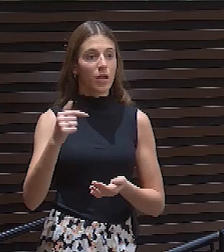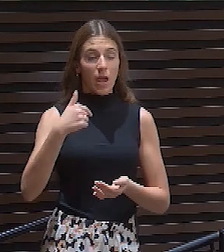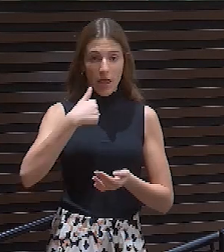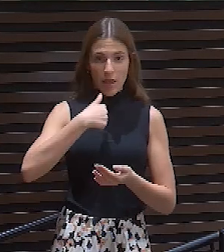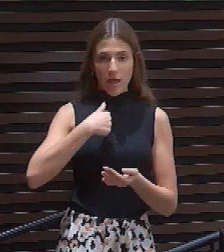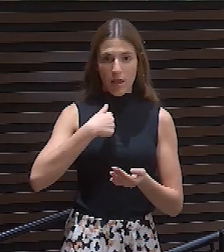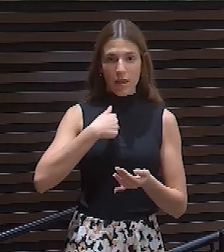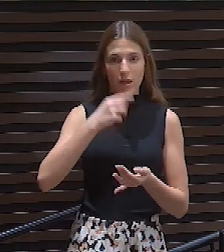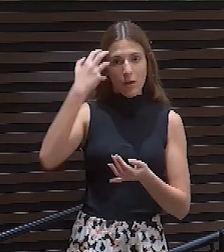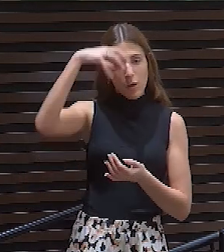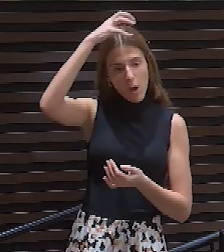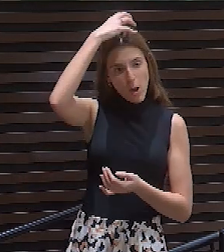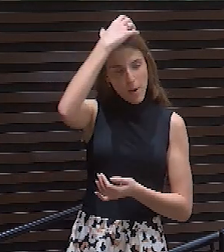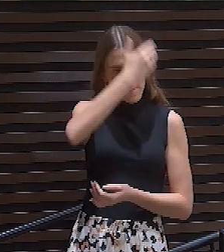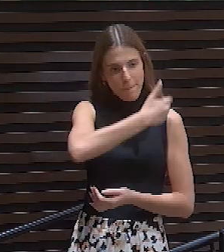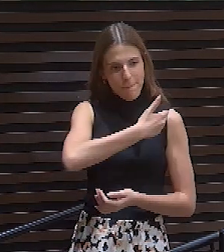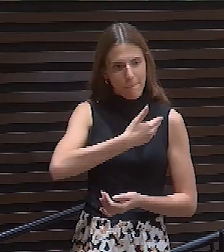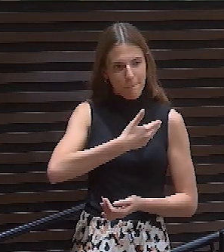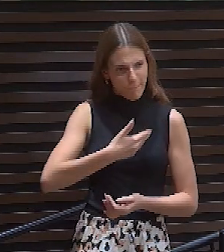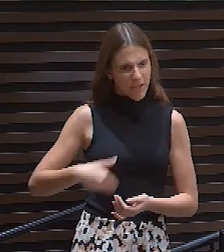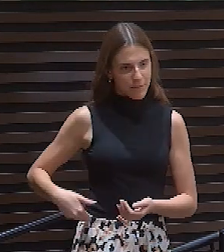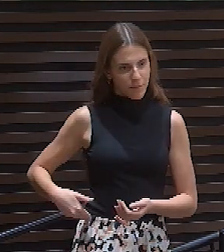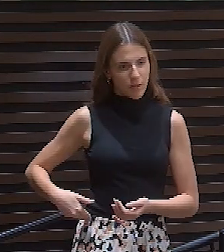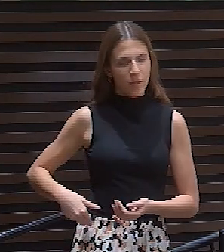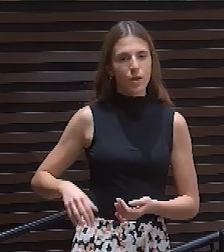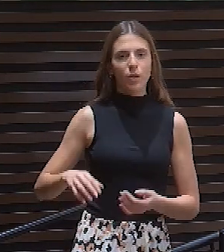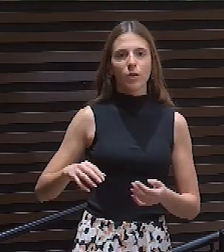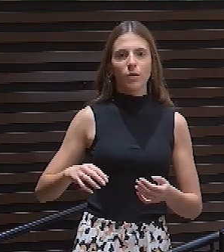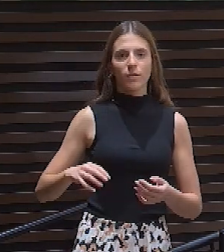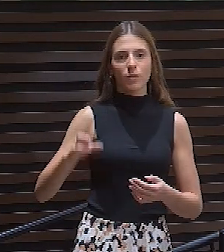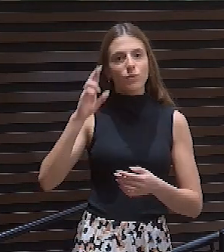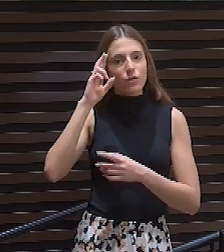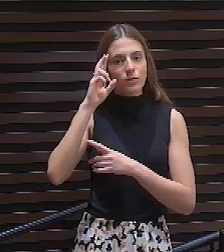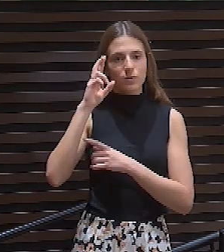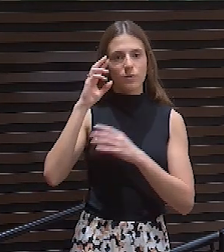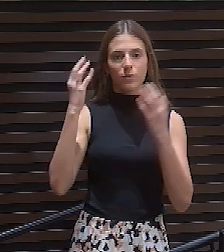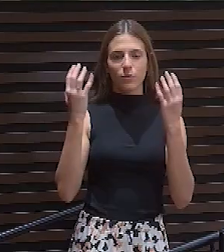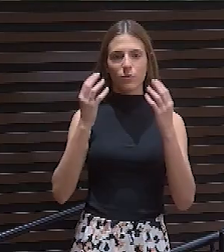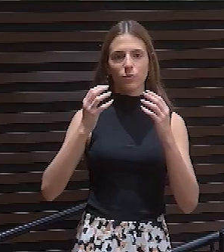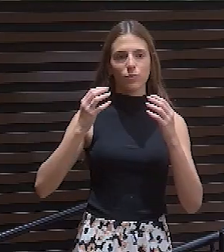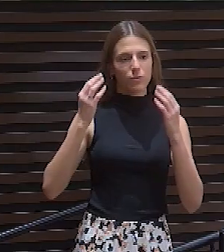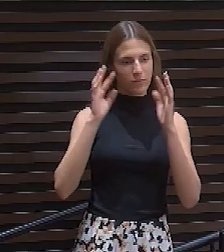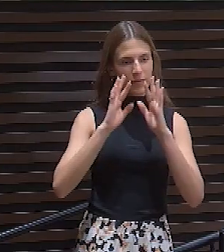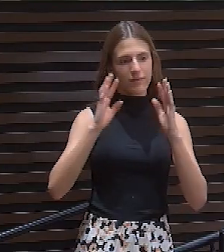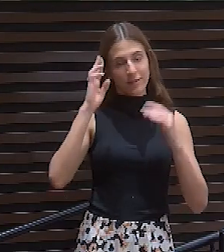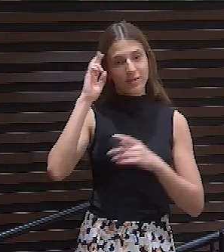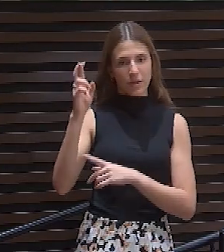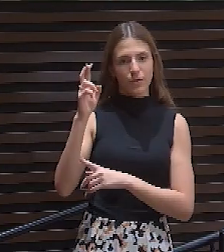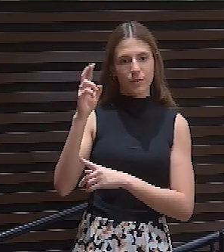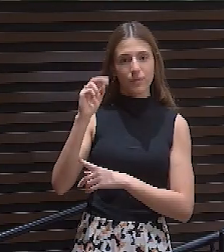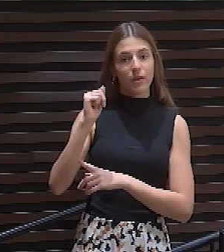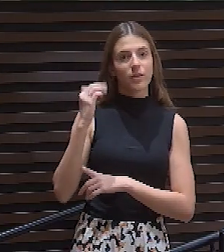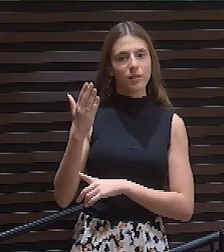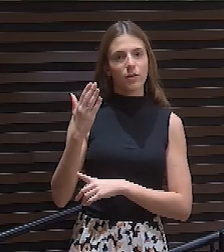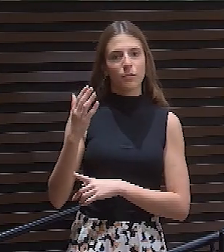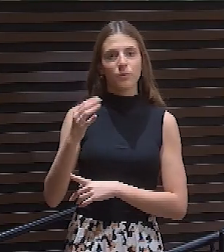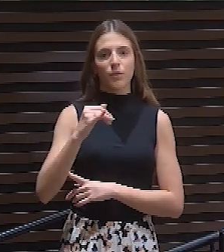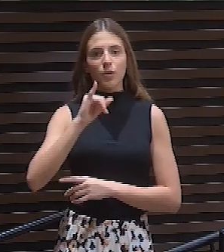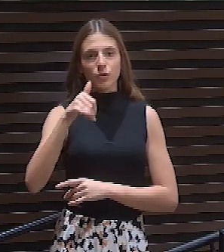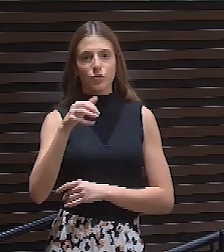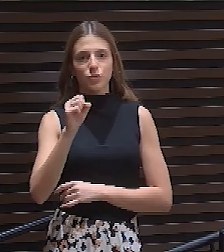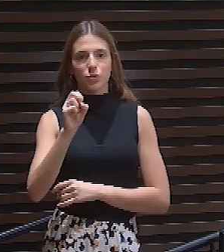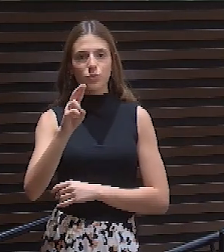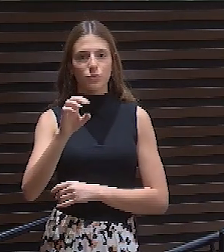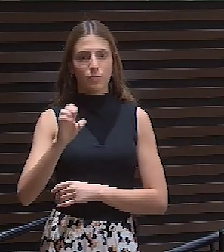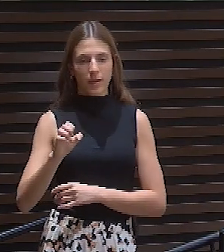príncipe do exército do Senhor e acabo de chegar. Então Josué se prostrou sobre o seu rosto